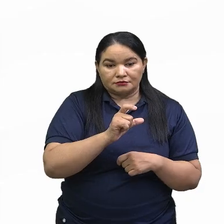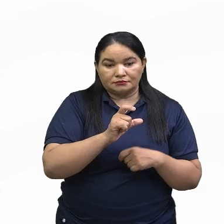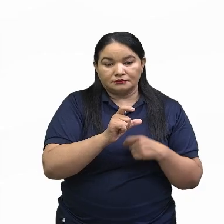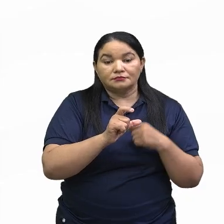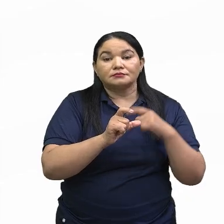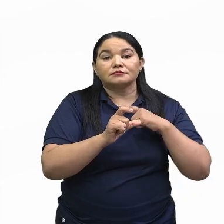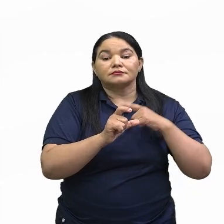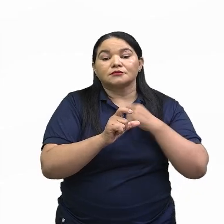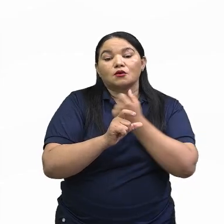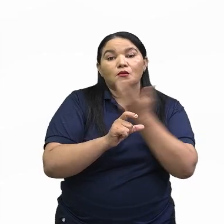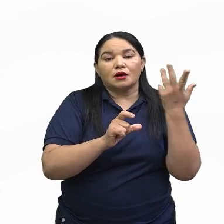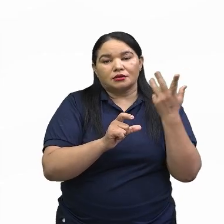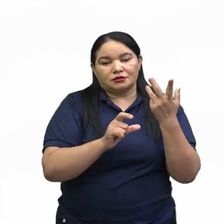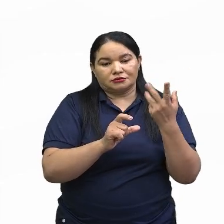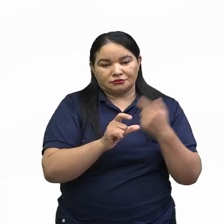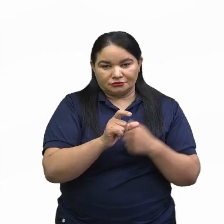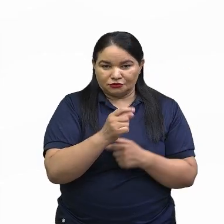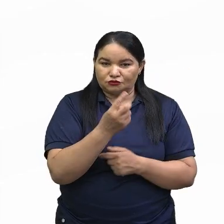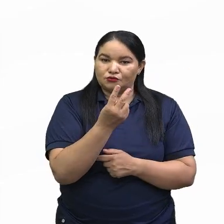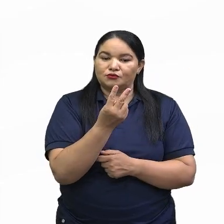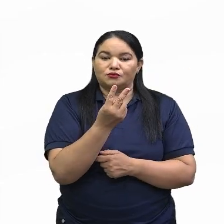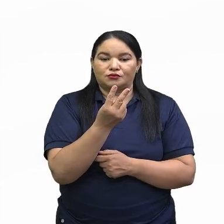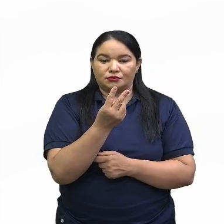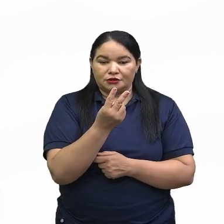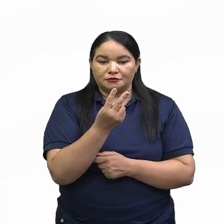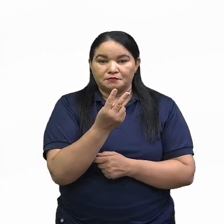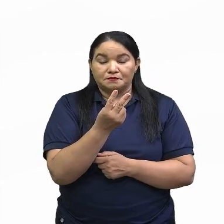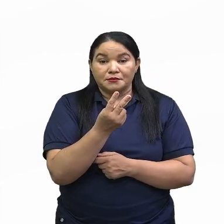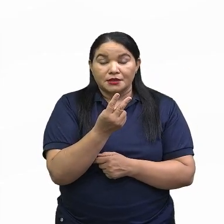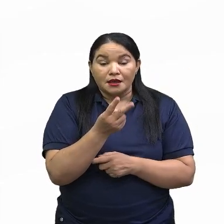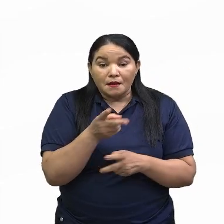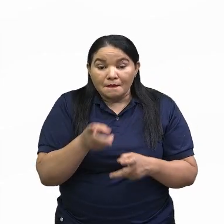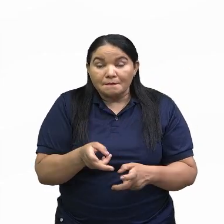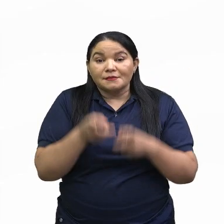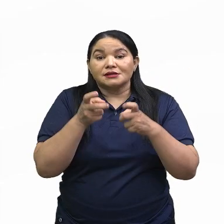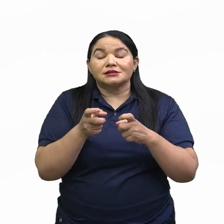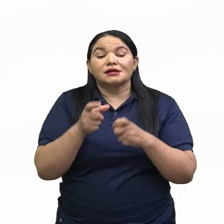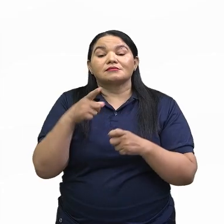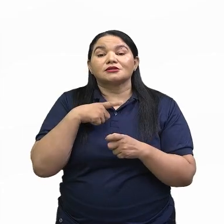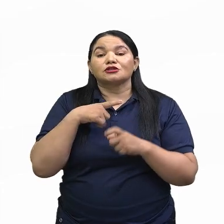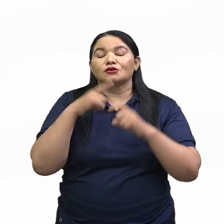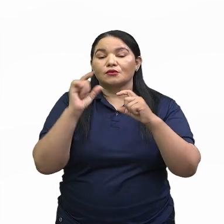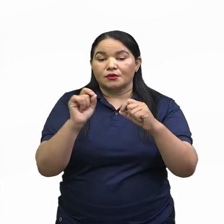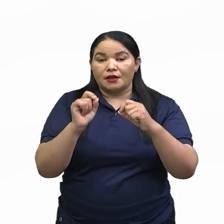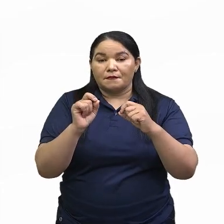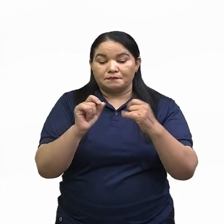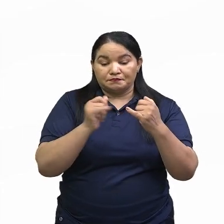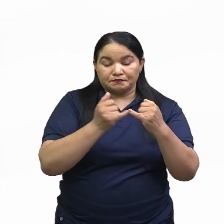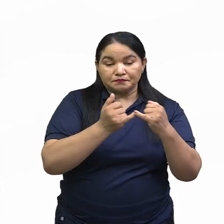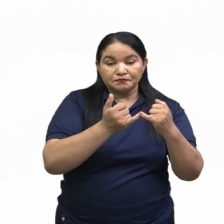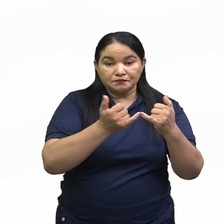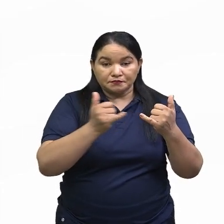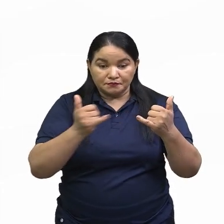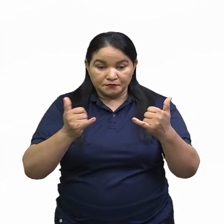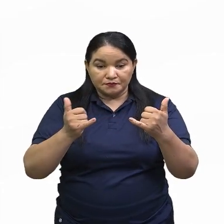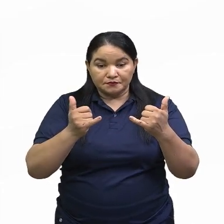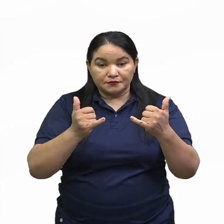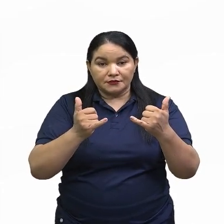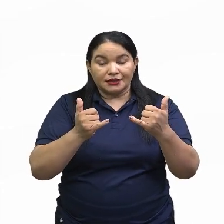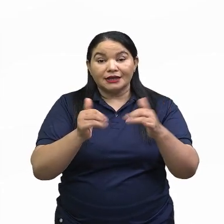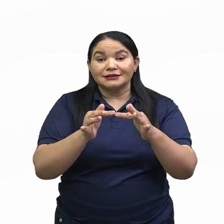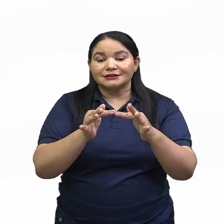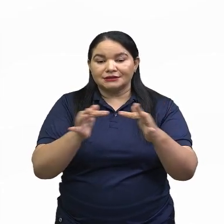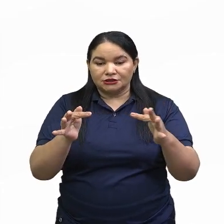temos aí? 2. E você percebe que nesse caso aí, para um circuito elétrico